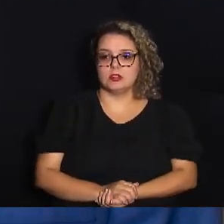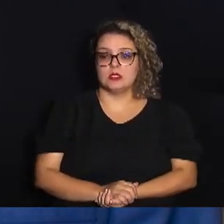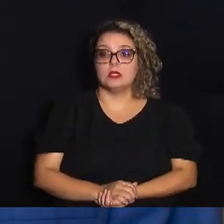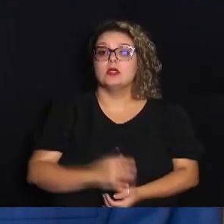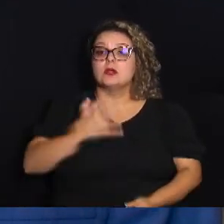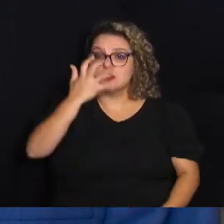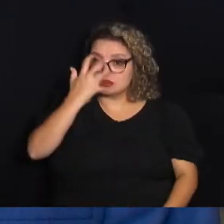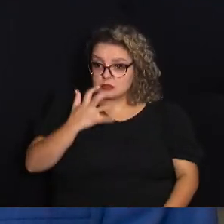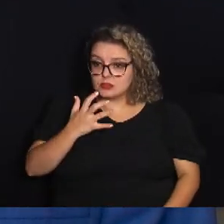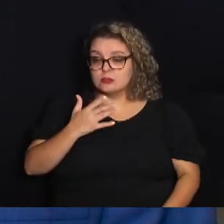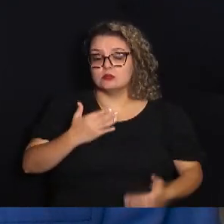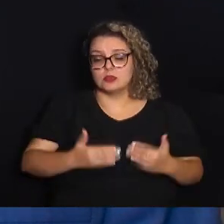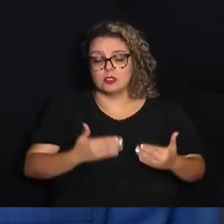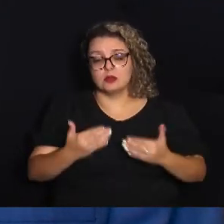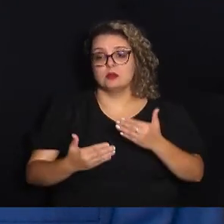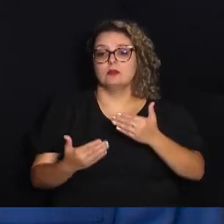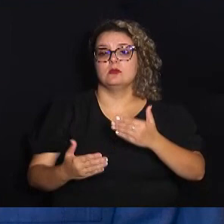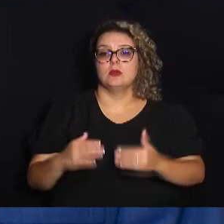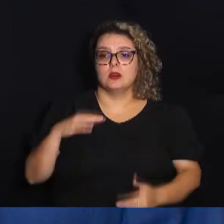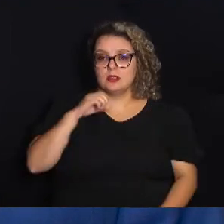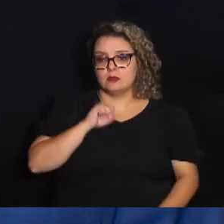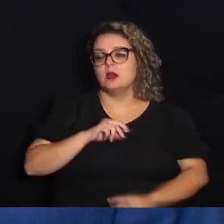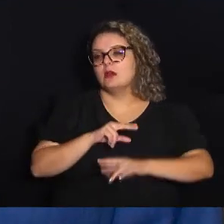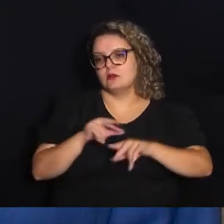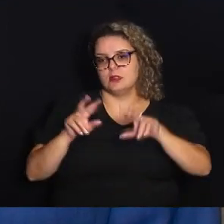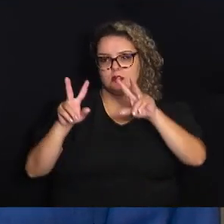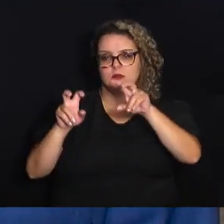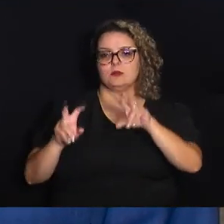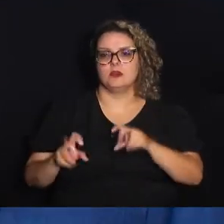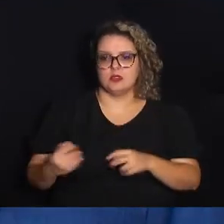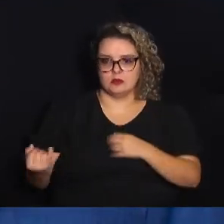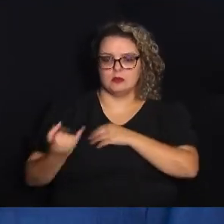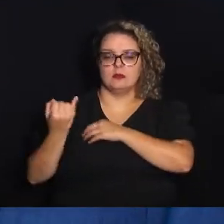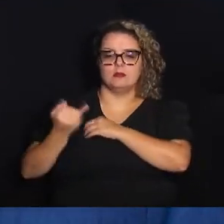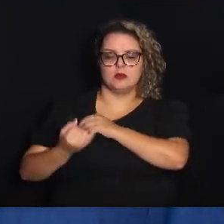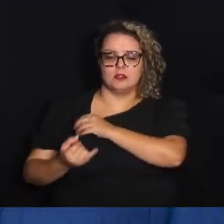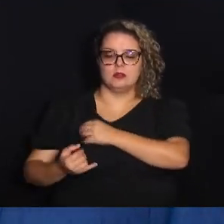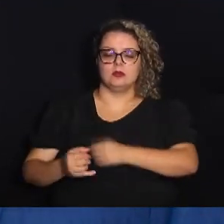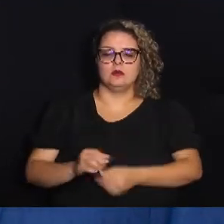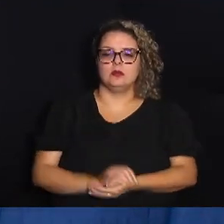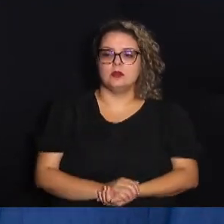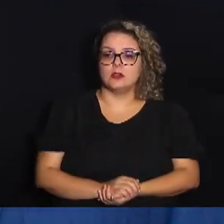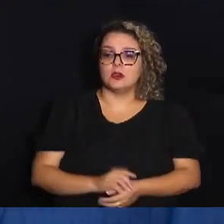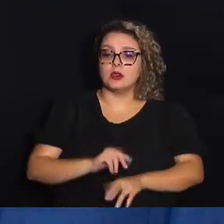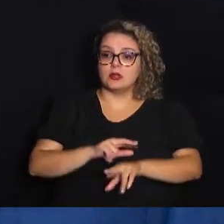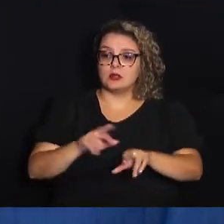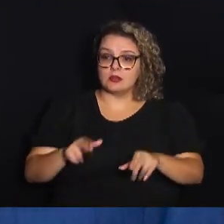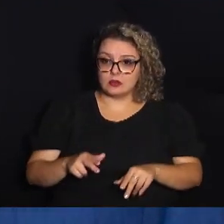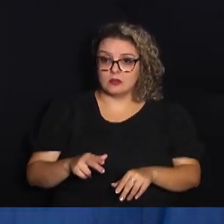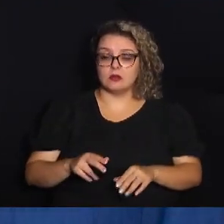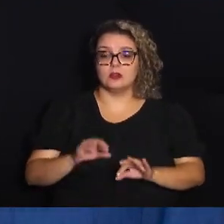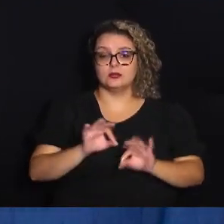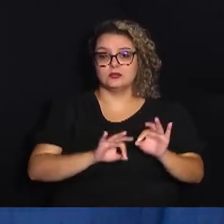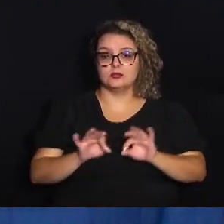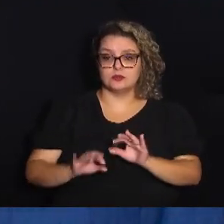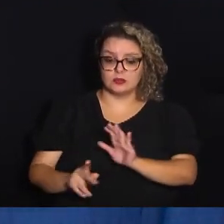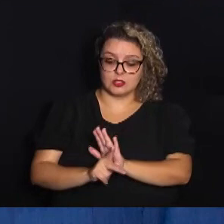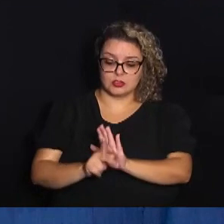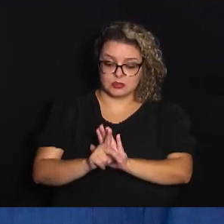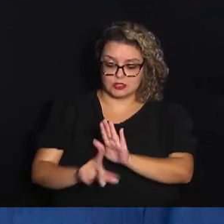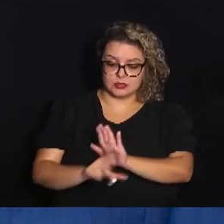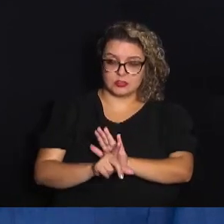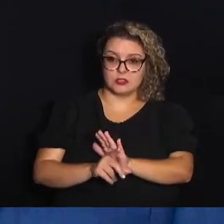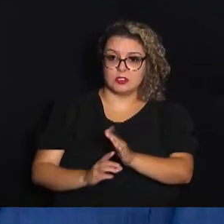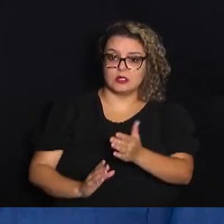Câmara e sim com seriedade para o trit andasse mais vários temas importantíssimos para essa casa e vários projetos de